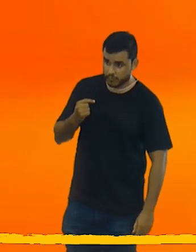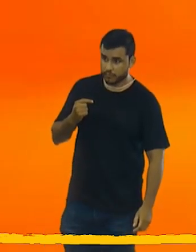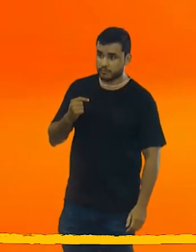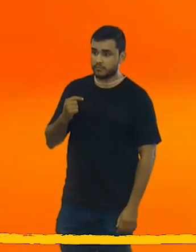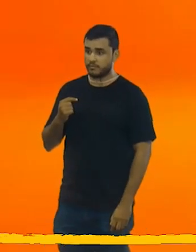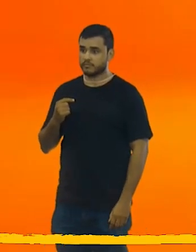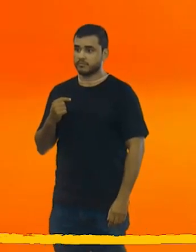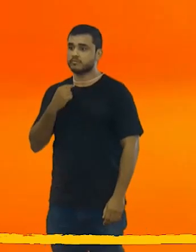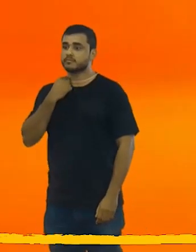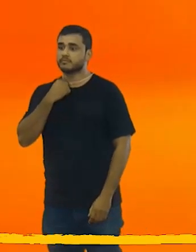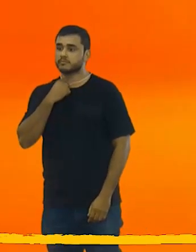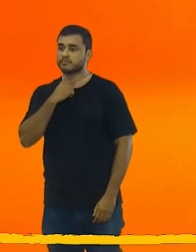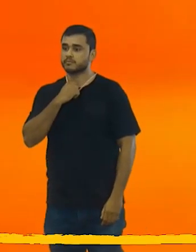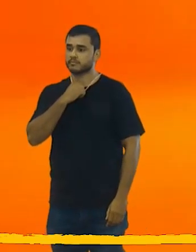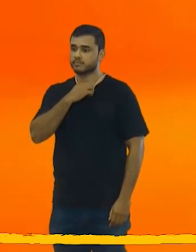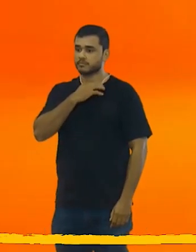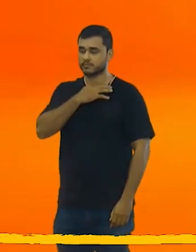Neto.